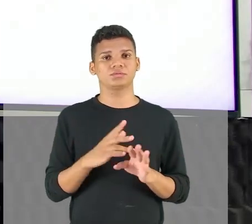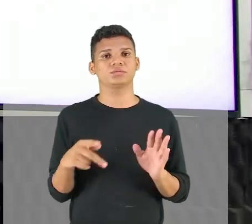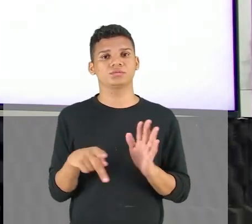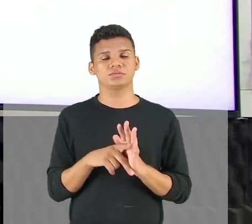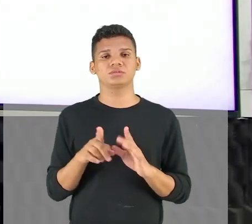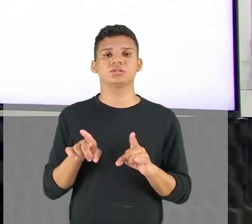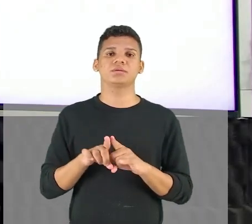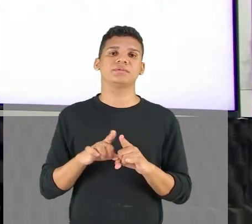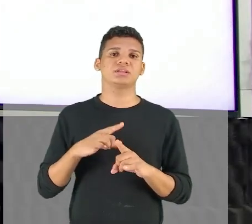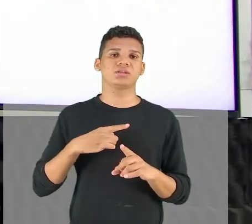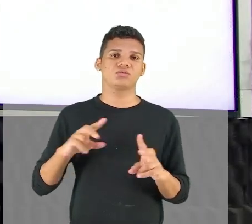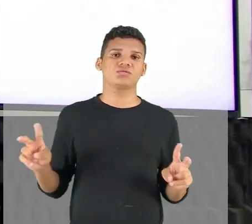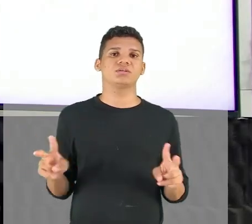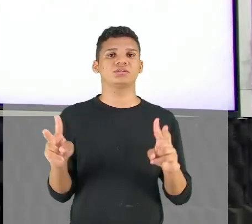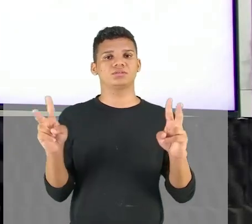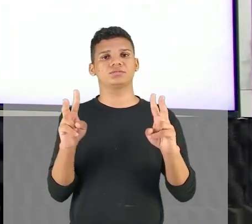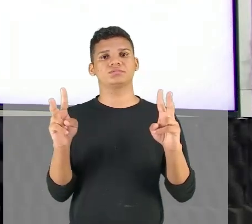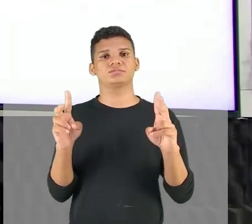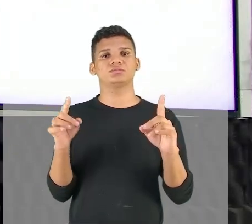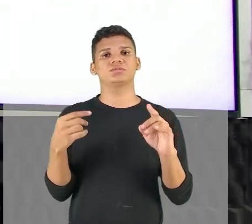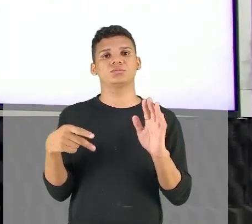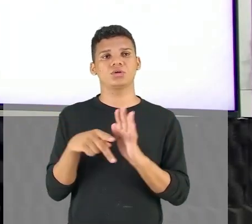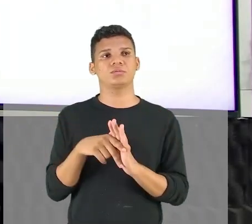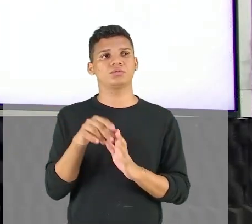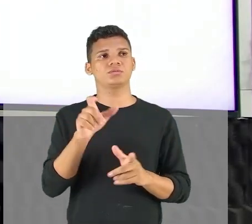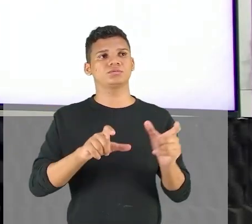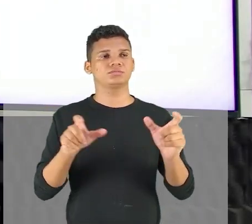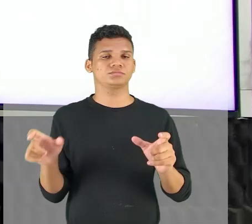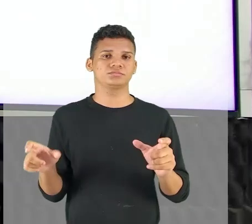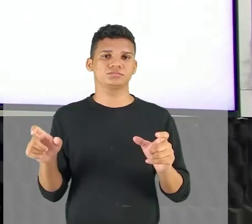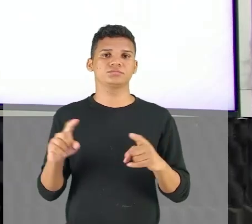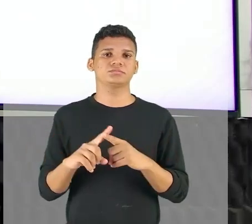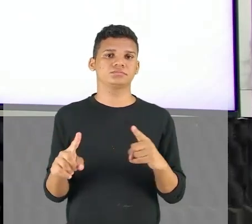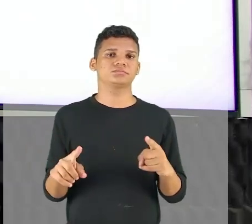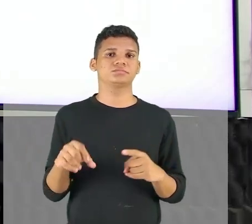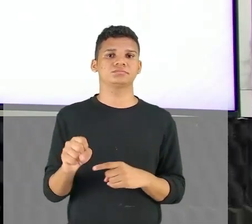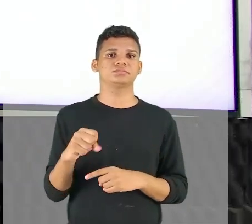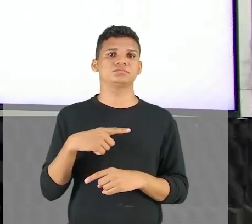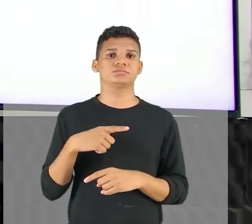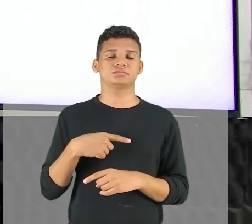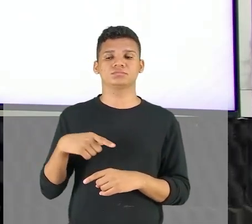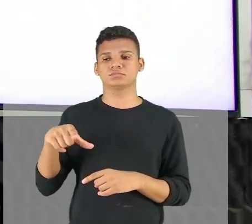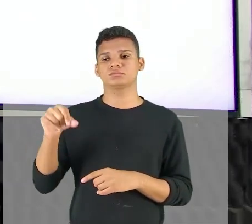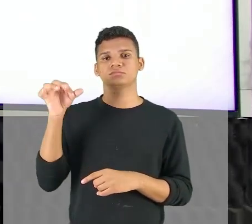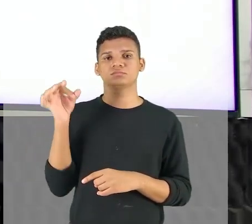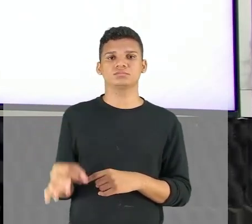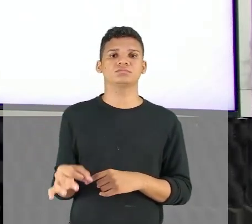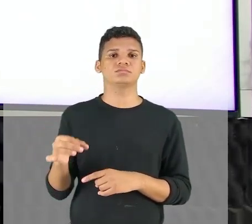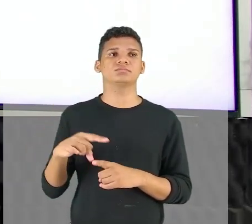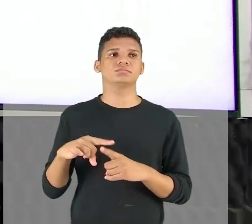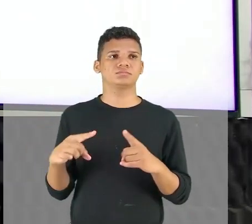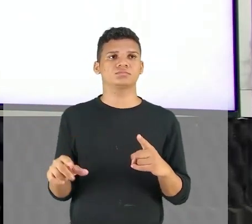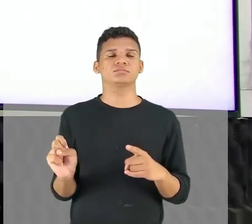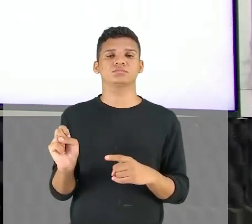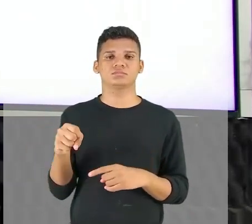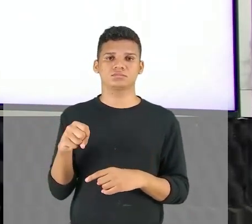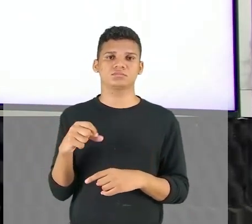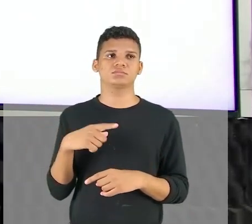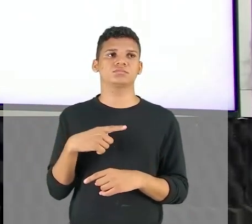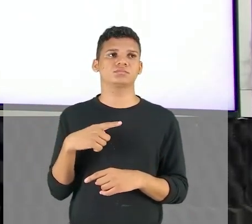e valorizar a nossa moral individual. Portanto, a alternativa correta é justamente